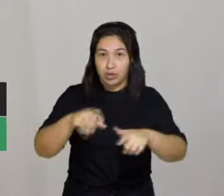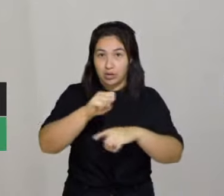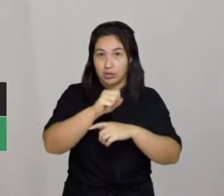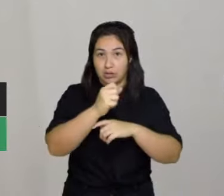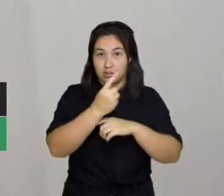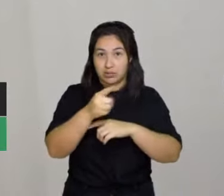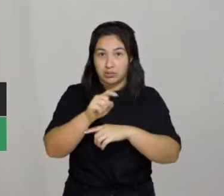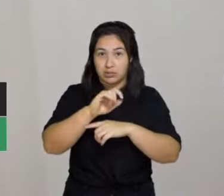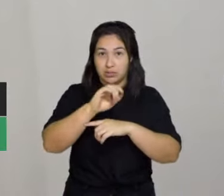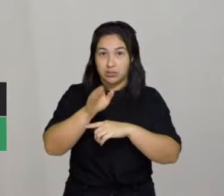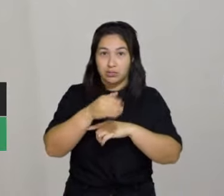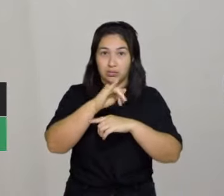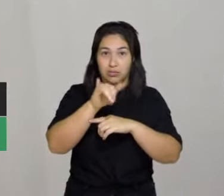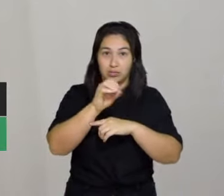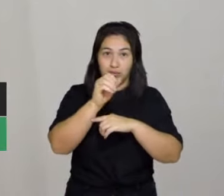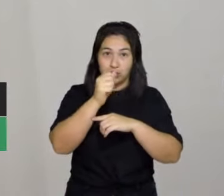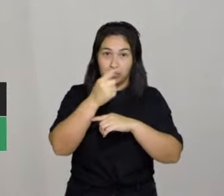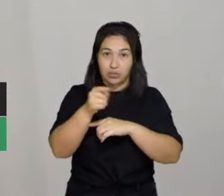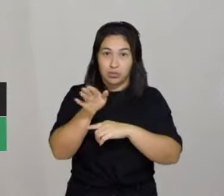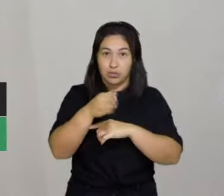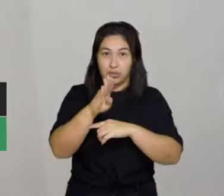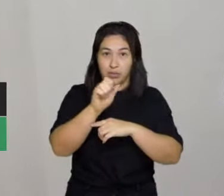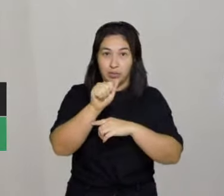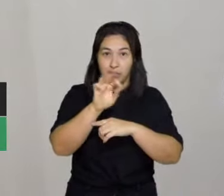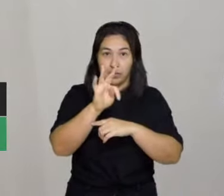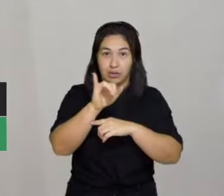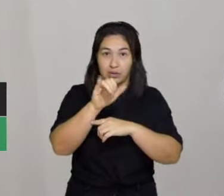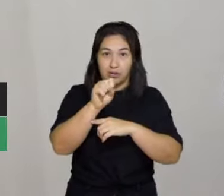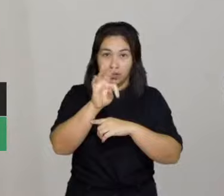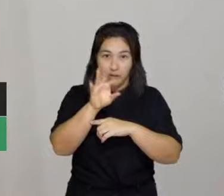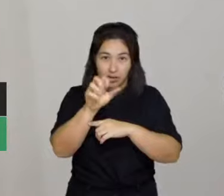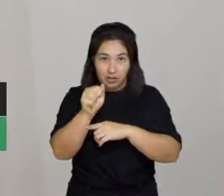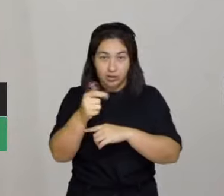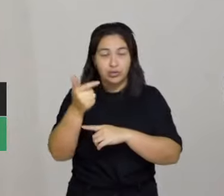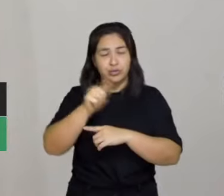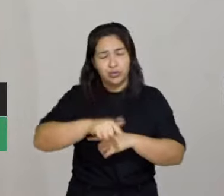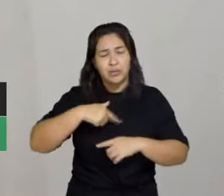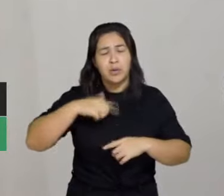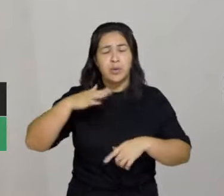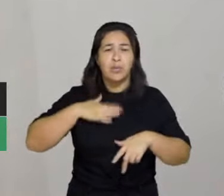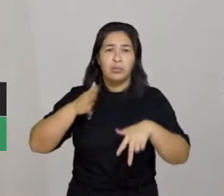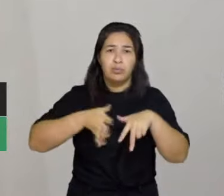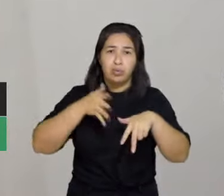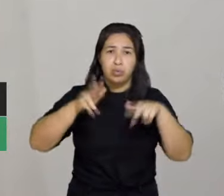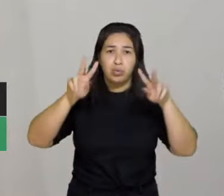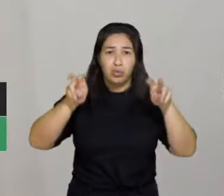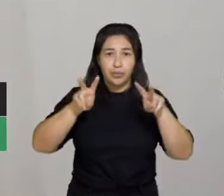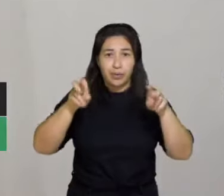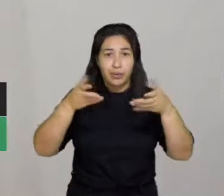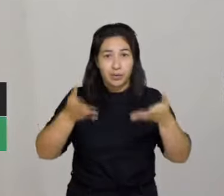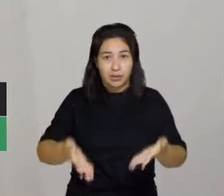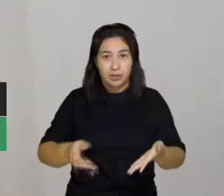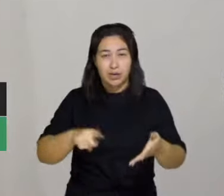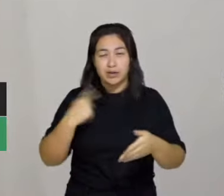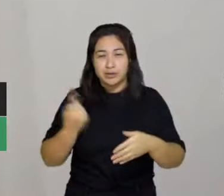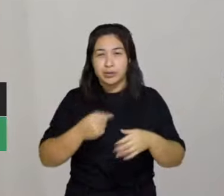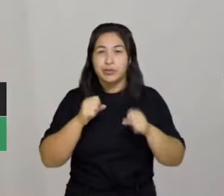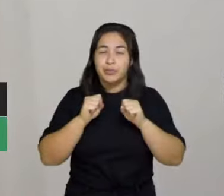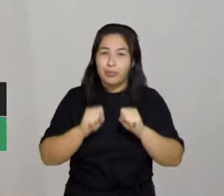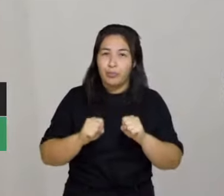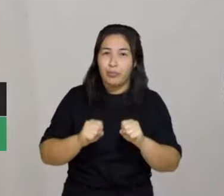a minha fala e trazendo novamente esse tema para essa casa, para que nós possamos encampar isso, a